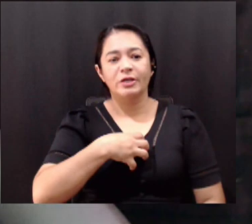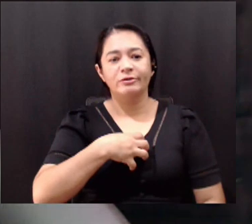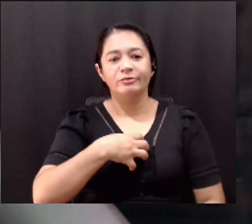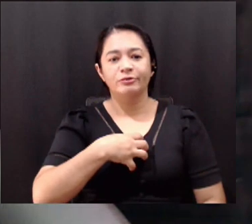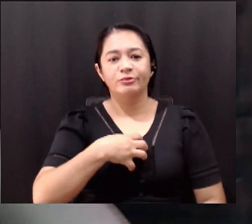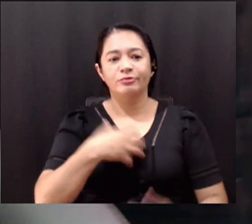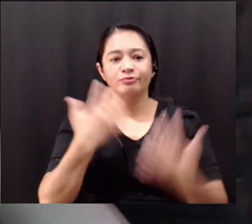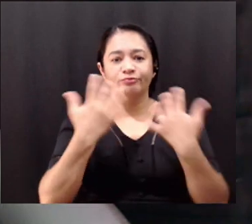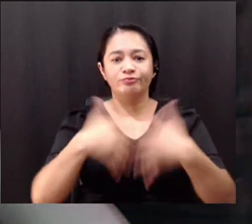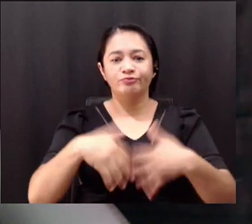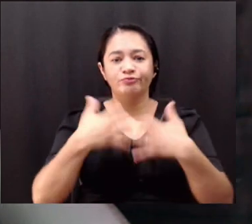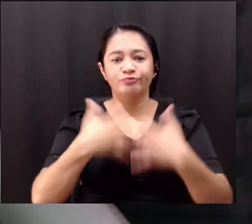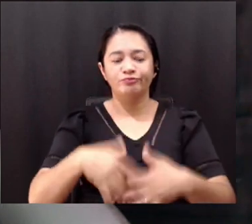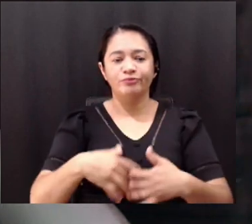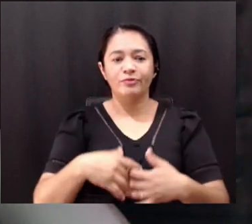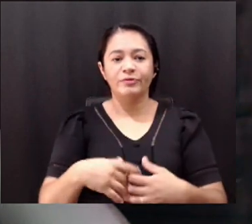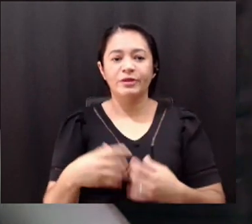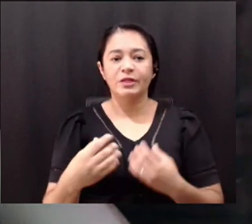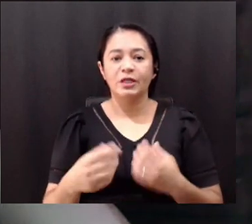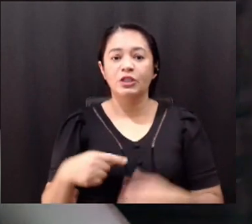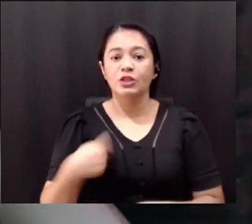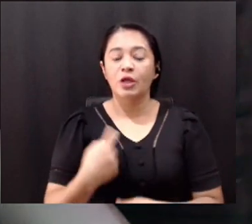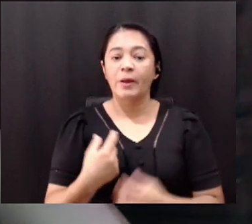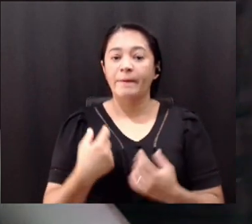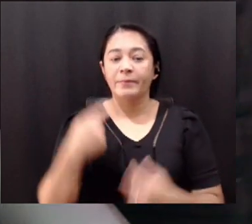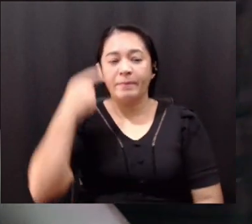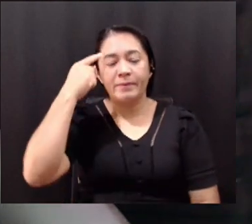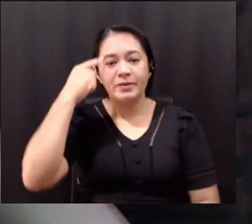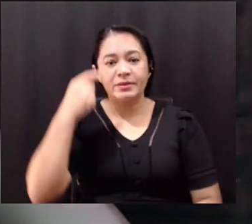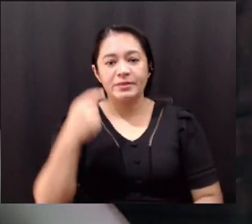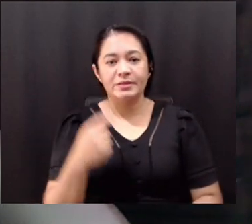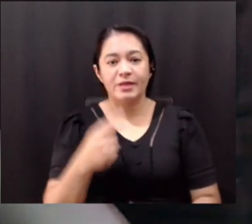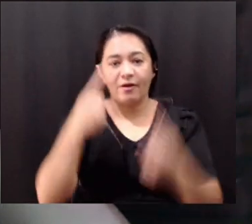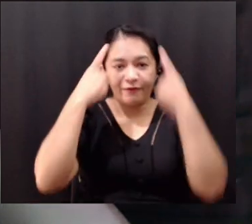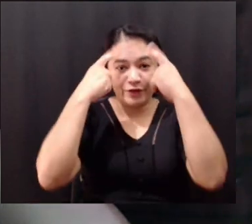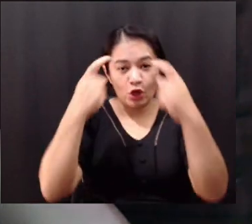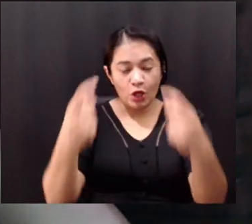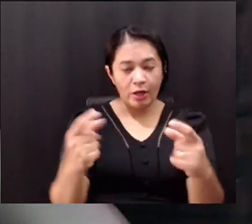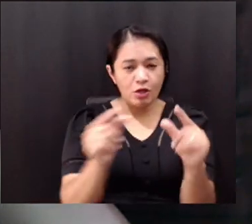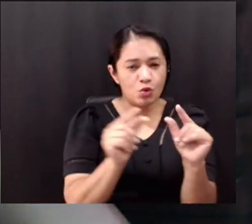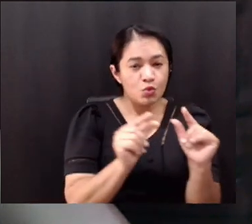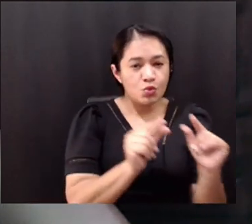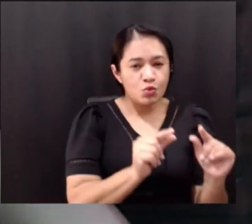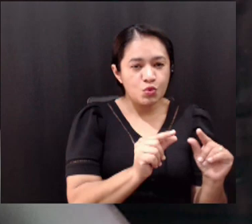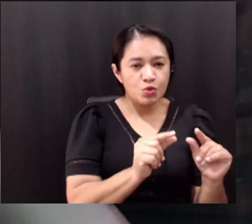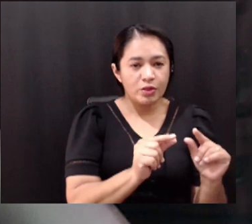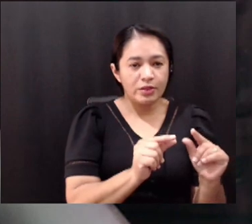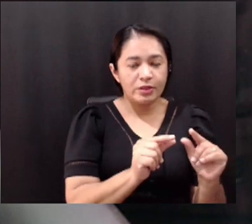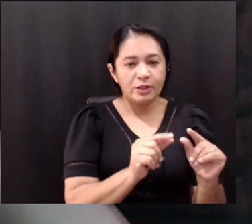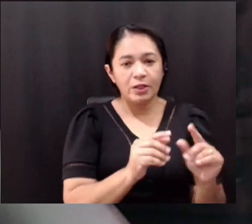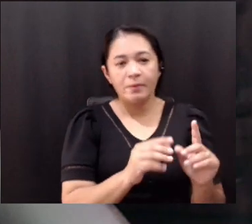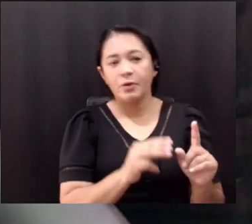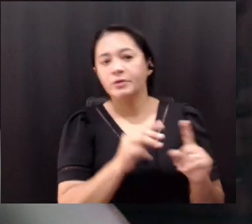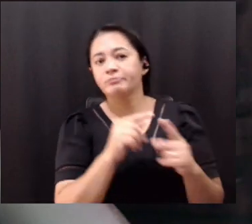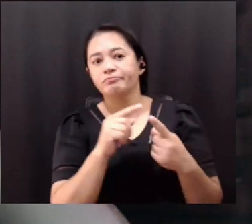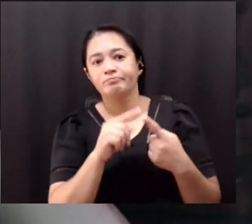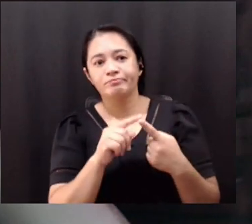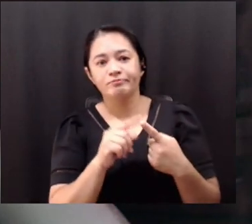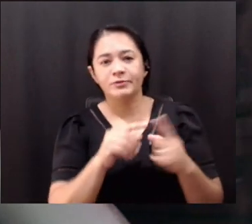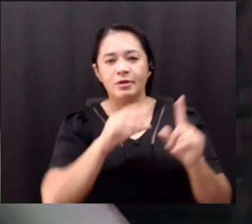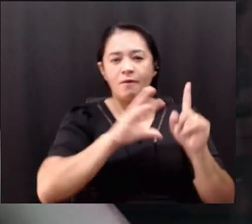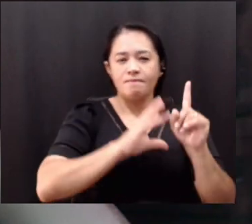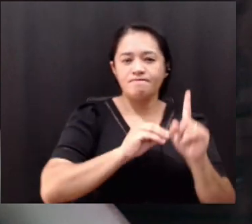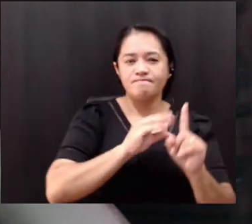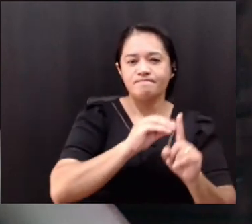existem microviolências que Uhum. podem ser uma misoginia, pode ser um assédio moral, pode